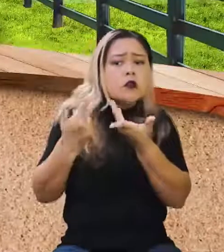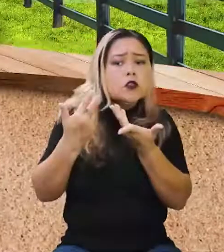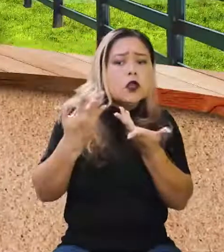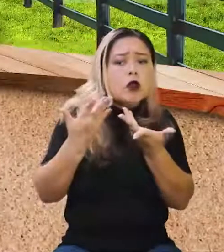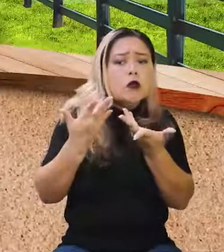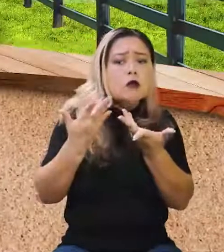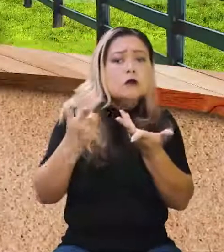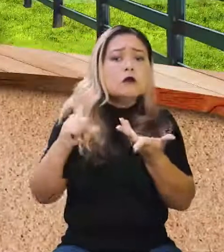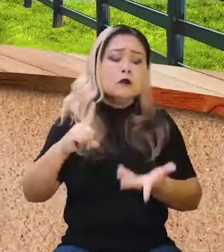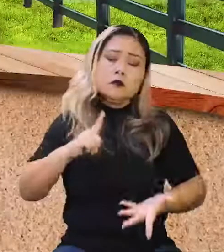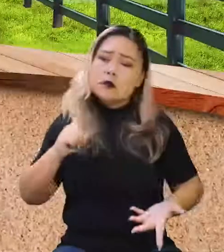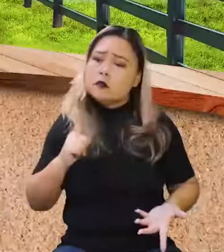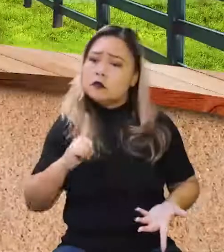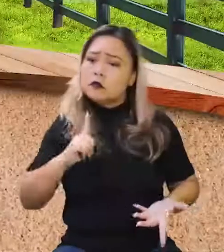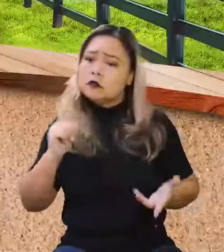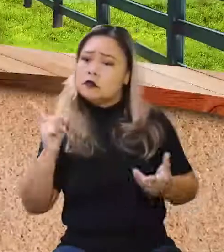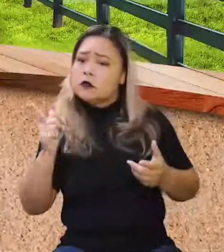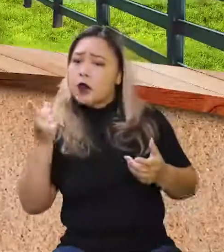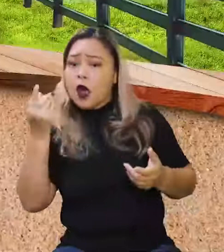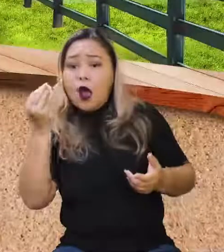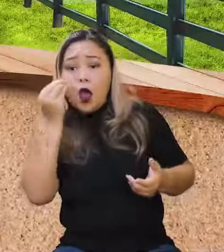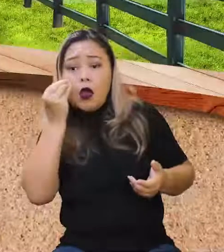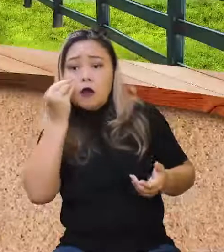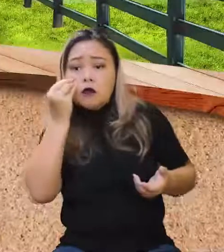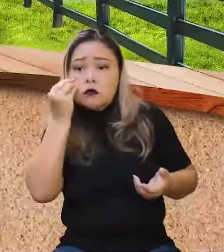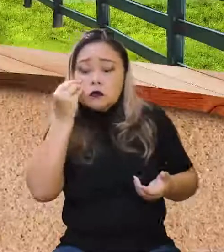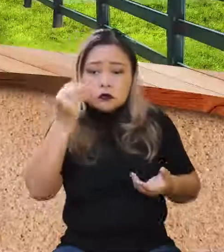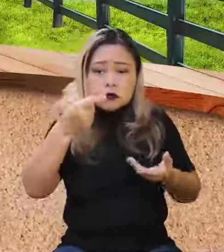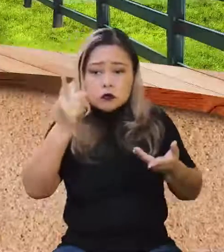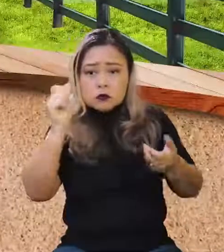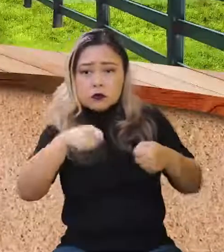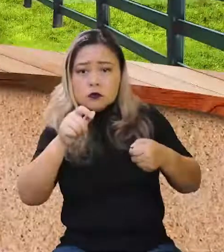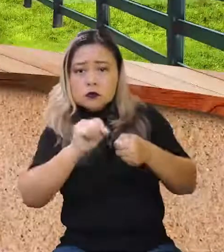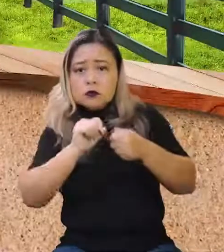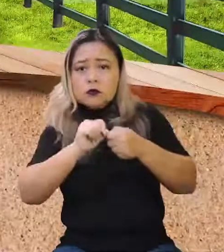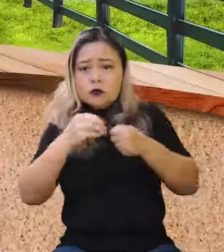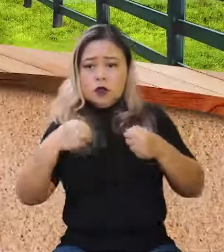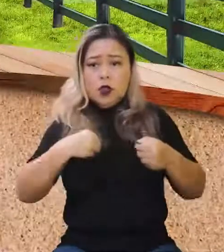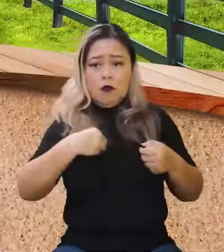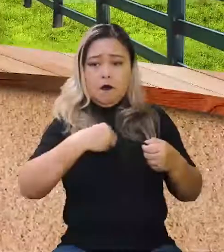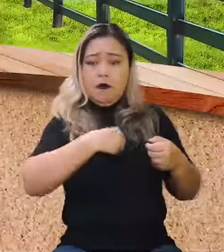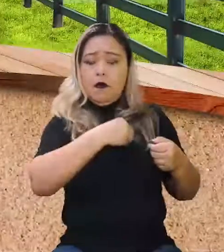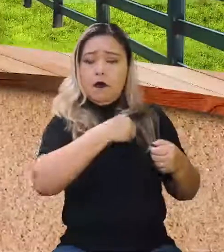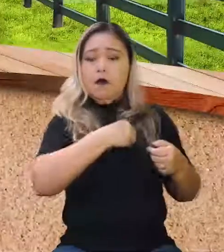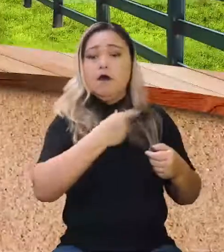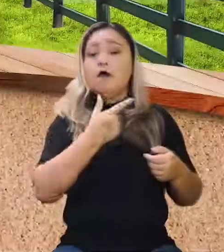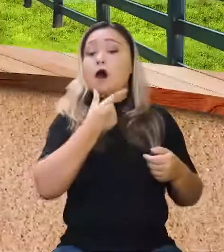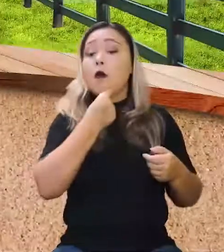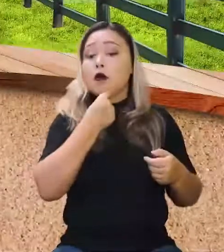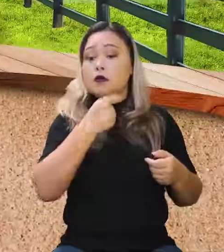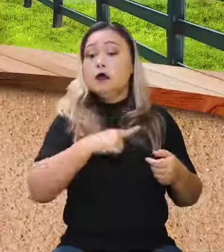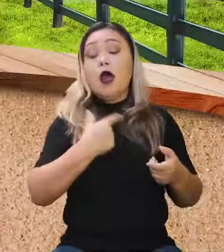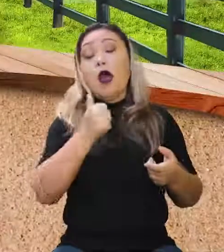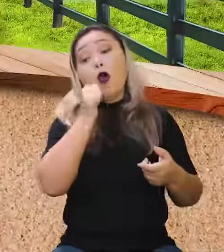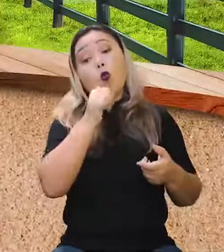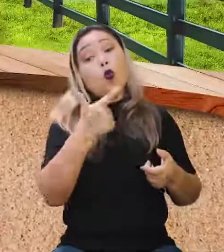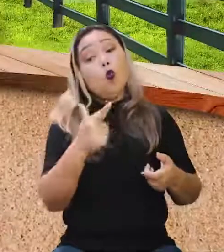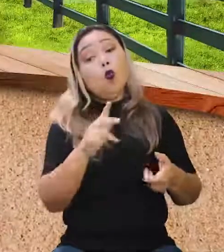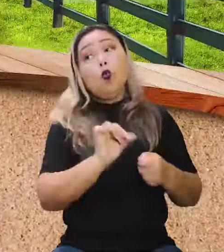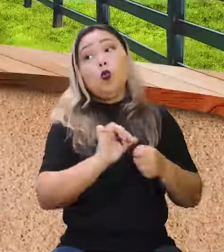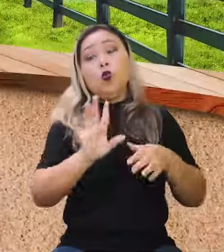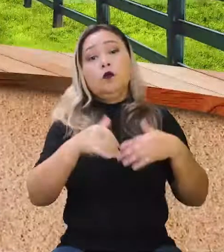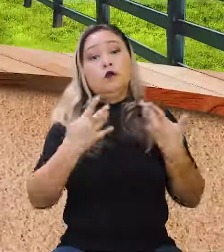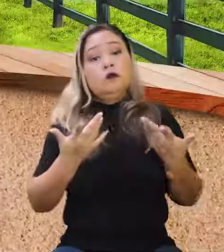animal, ela tem uma dificuldade de a gente verificar o dimorfismo. Mas lembra, o macho tem aquelas pintinhas que a fêmea não apresenta. Aí